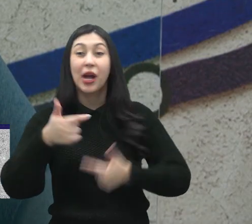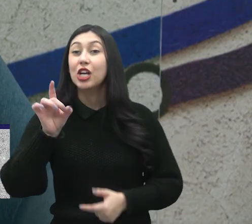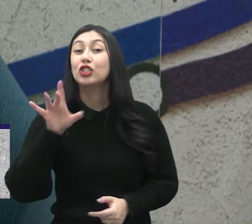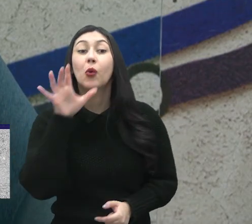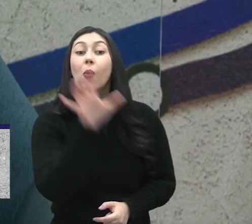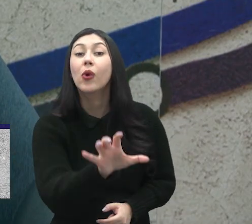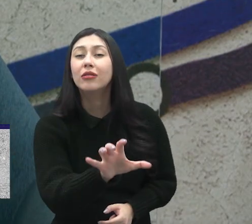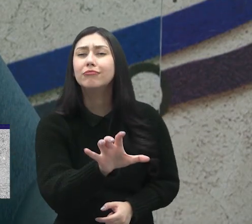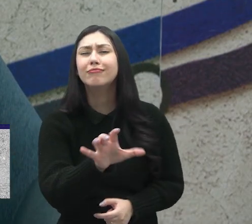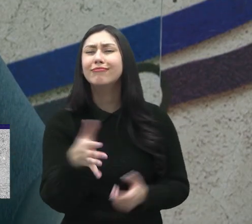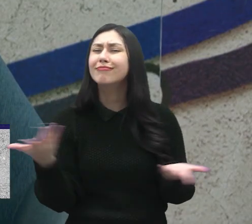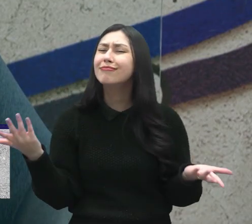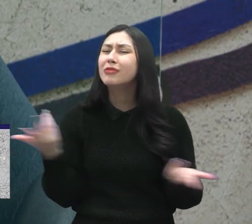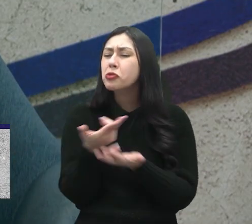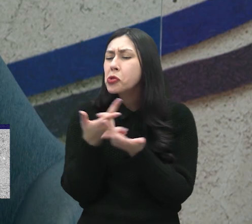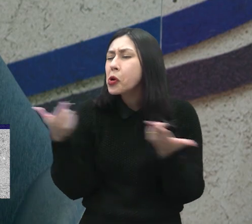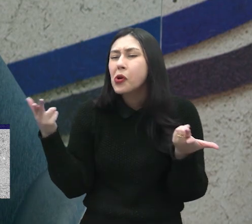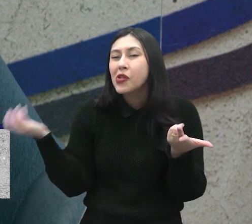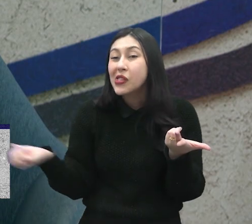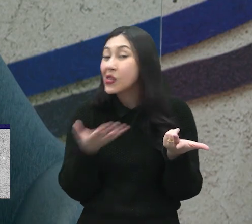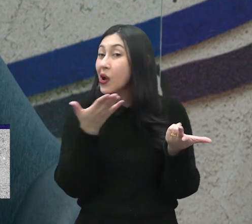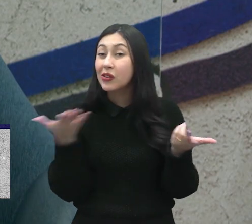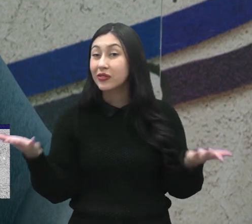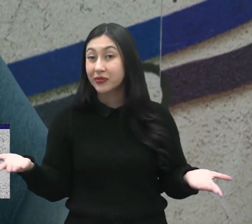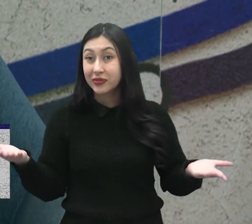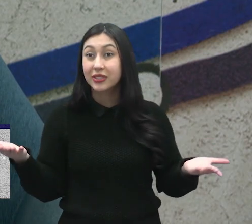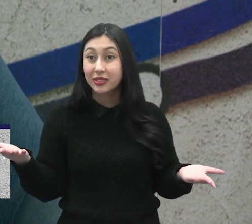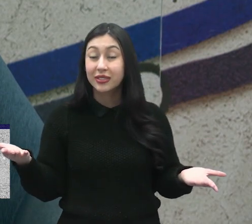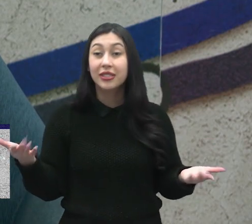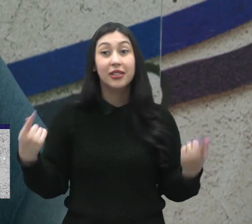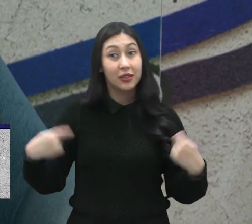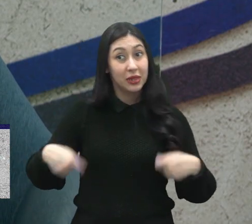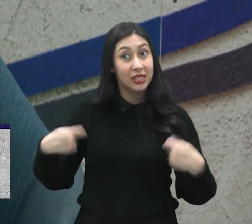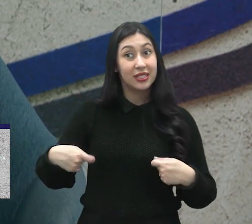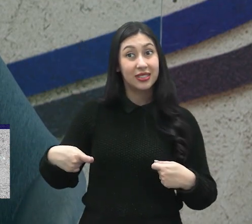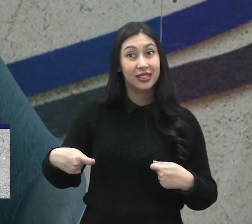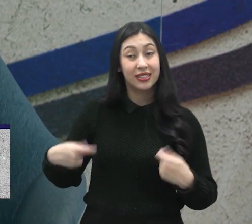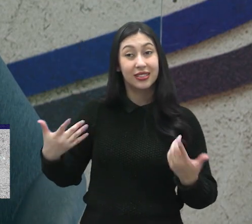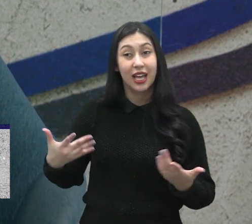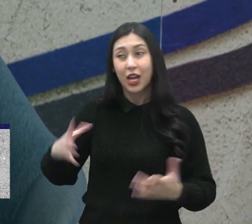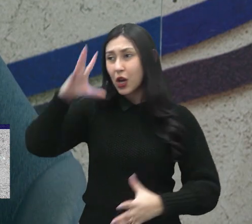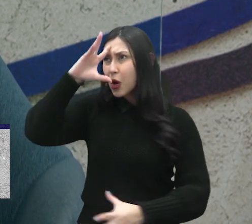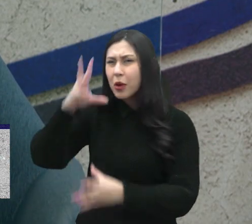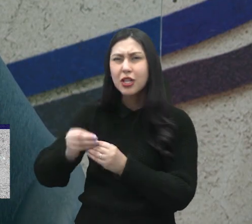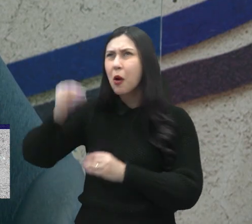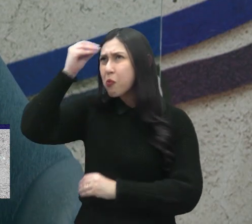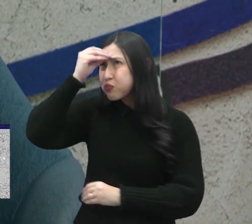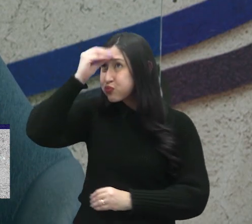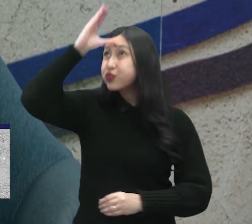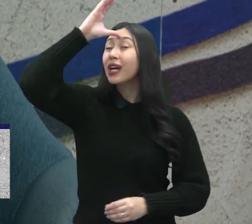aquilo. Né? Tem tanta coisa que a gente ainda desconhece, que esse conhecimento vai abrir aí possibilidades de